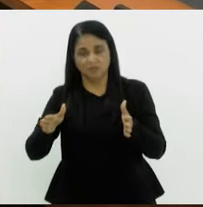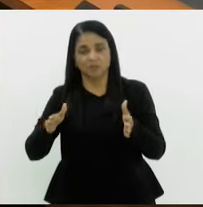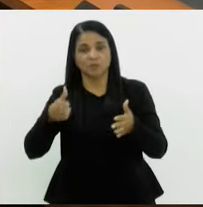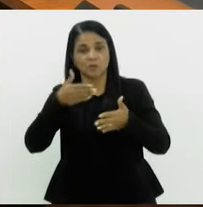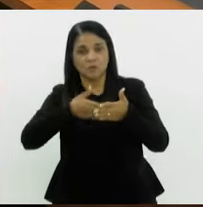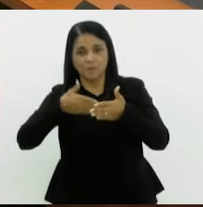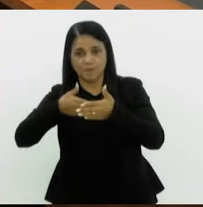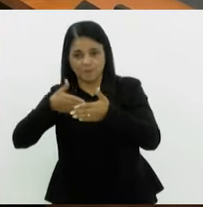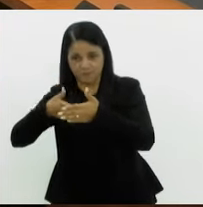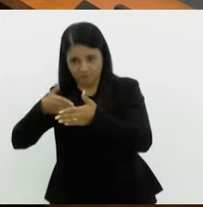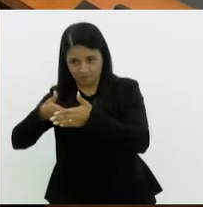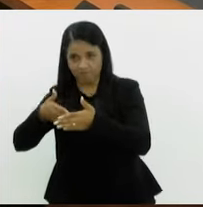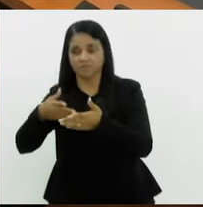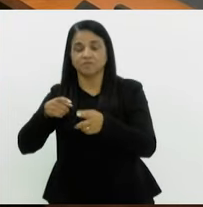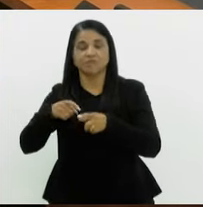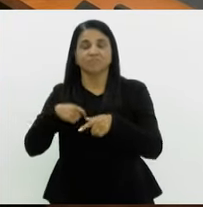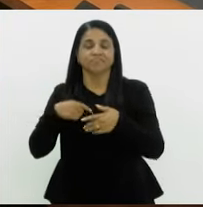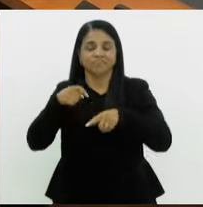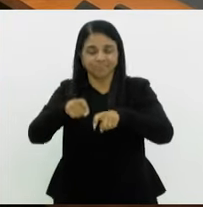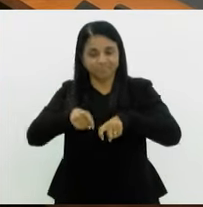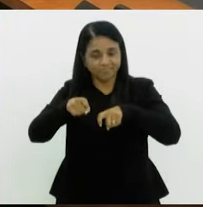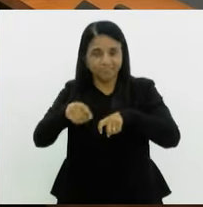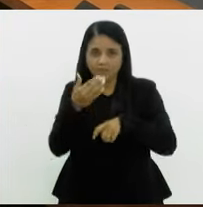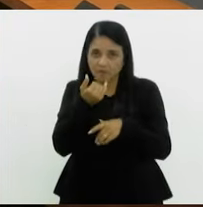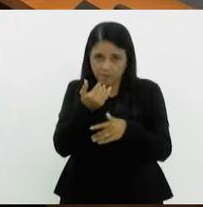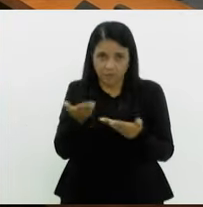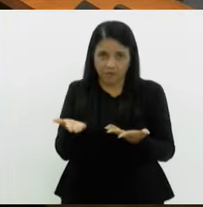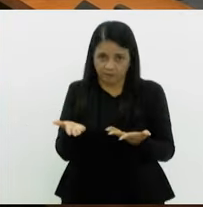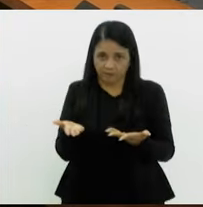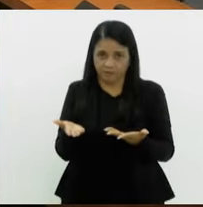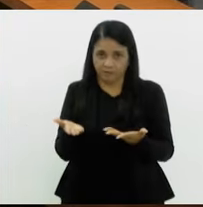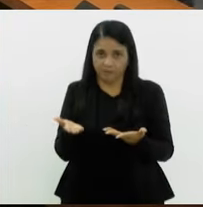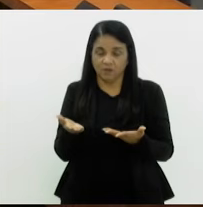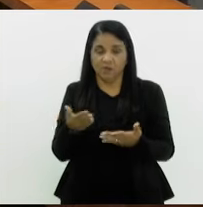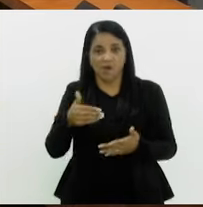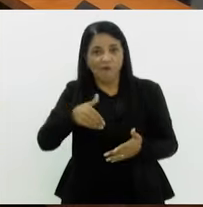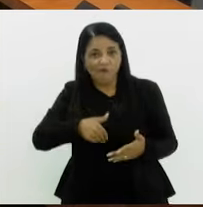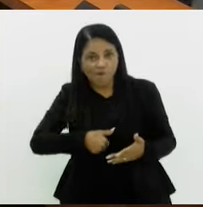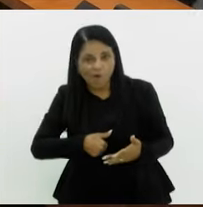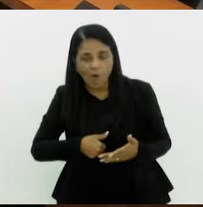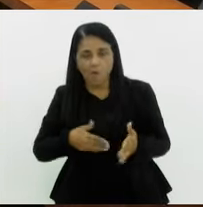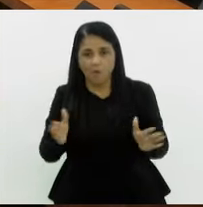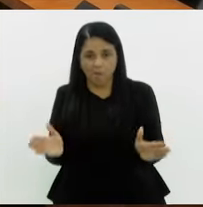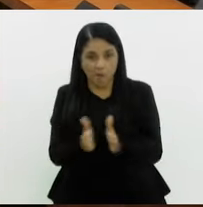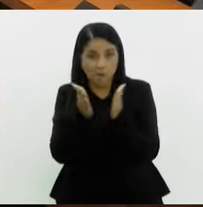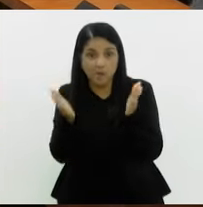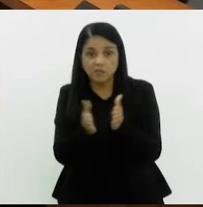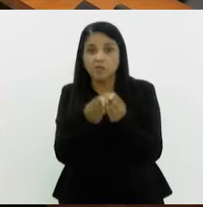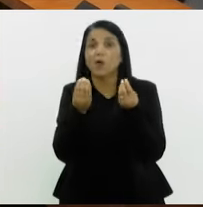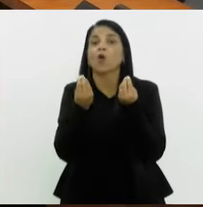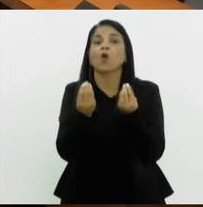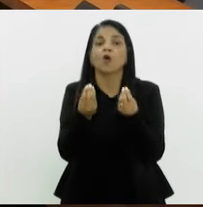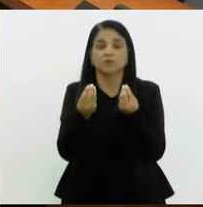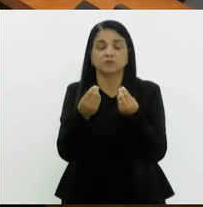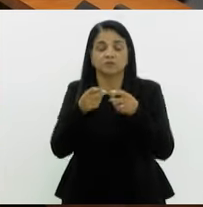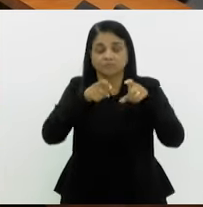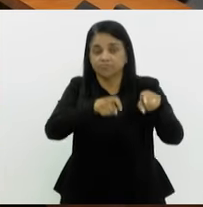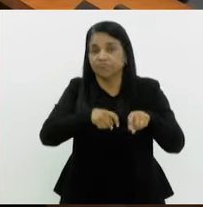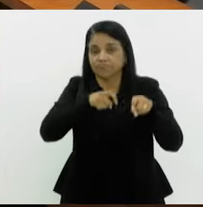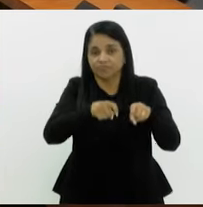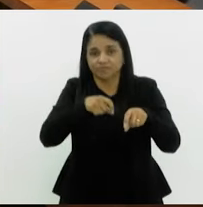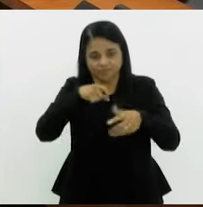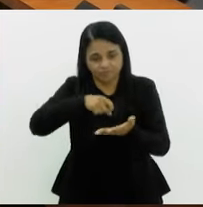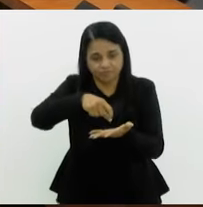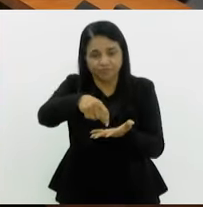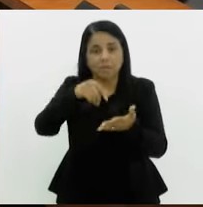para produzir alimentos, coisa não combate a fome e a miséria, sem aumentar a produção e baratear a produção